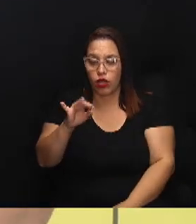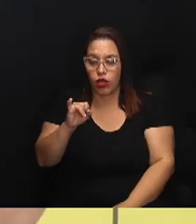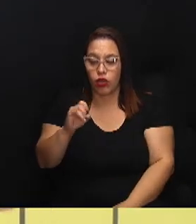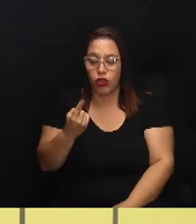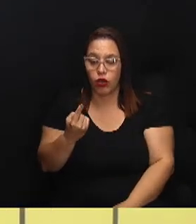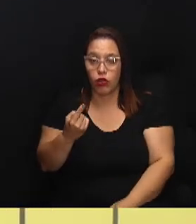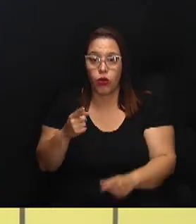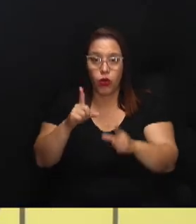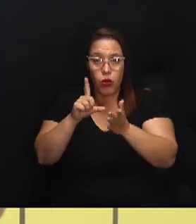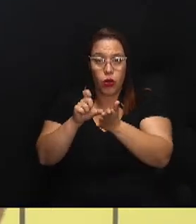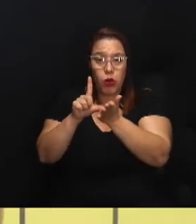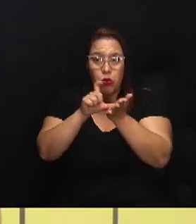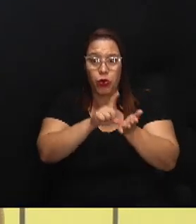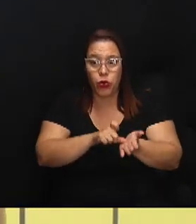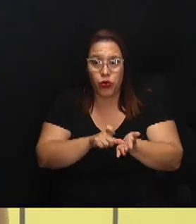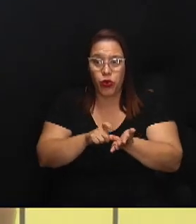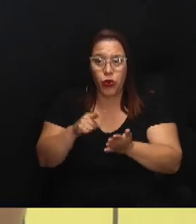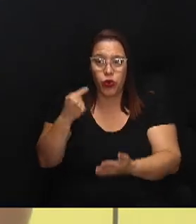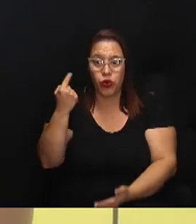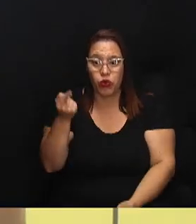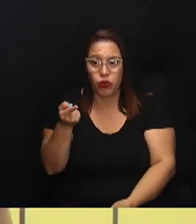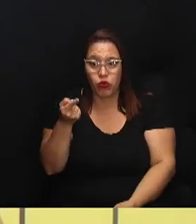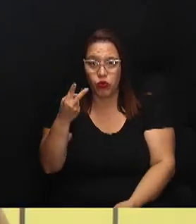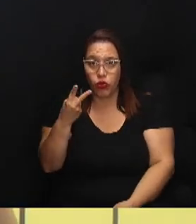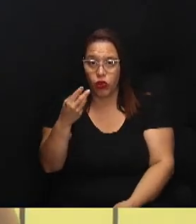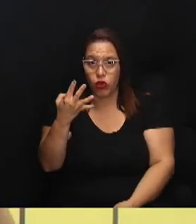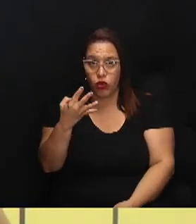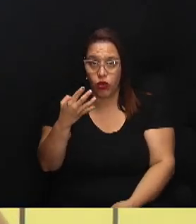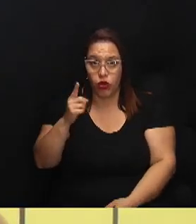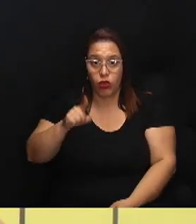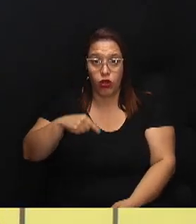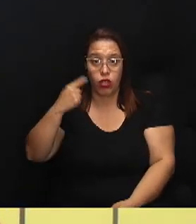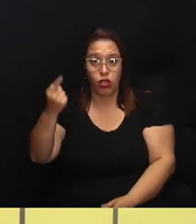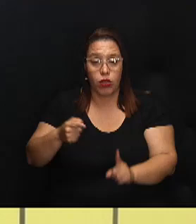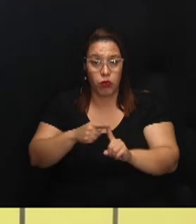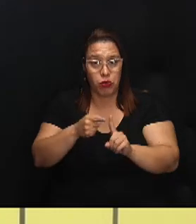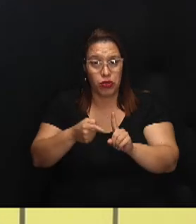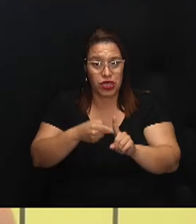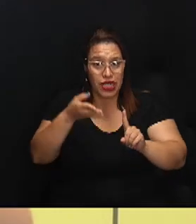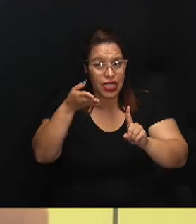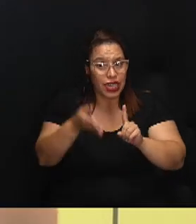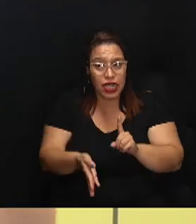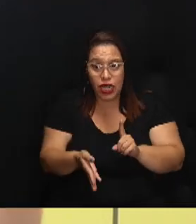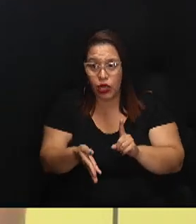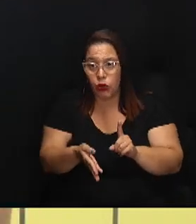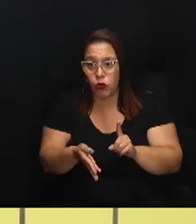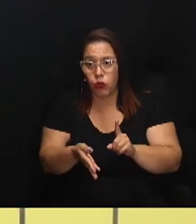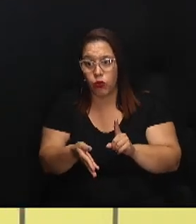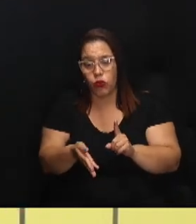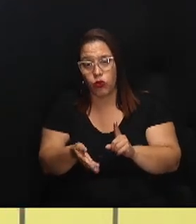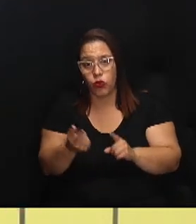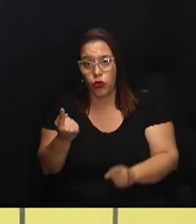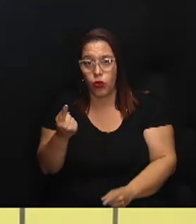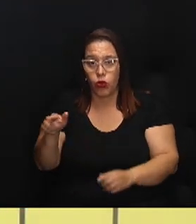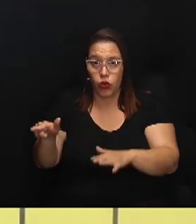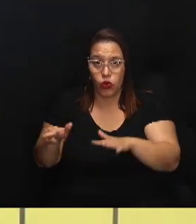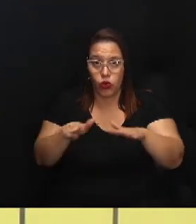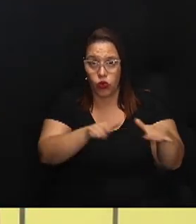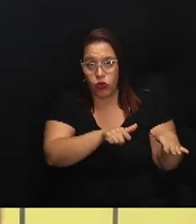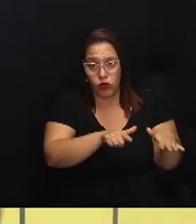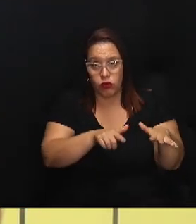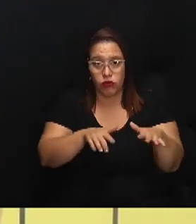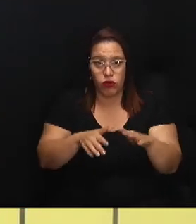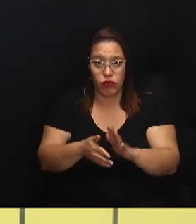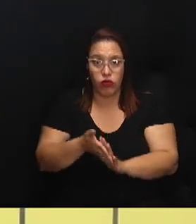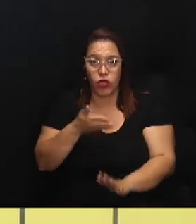foto e depois fui conhecê-lo 24 horas depois que ele nasceu. né, que durante uma semana ele ficou estável, ele